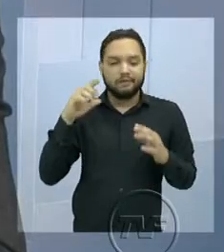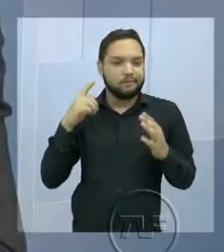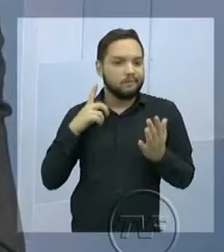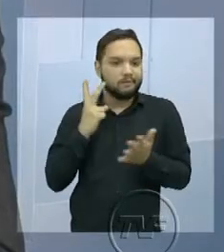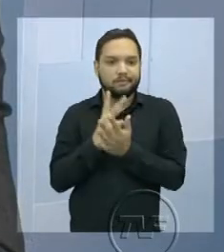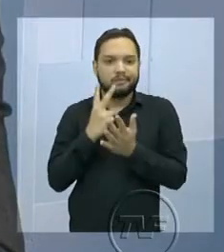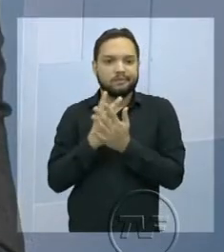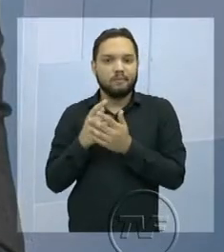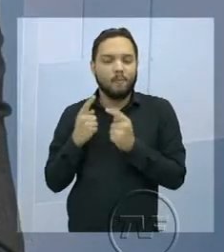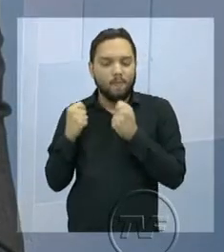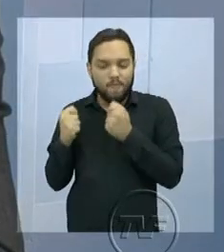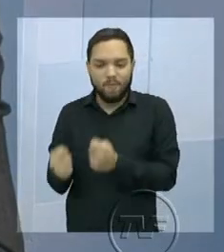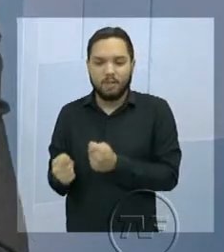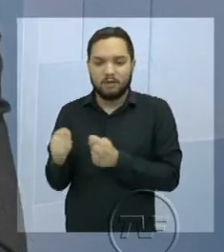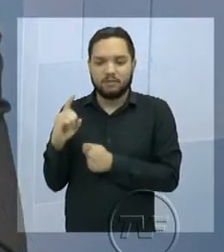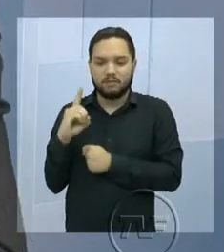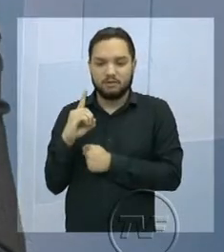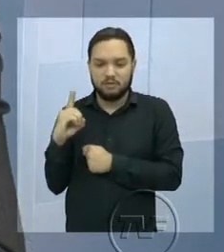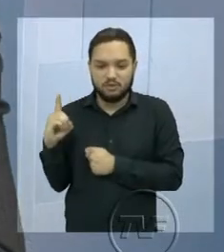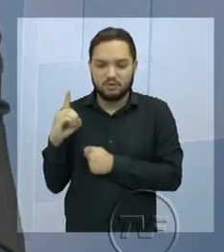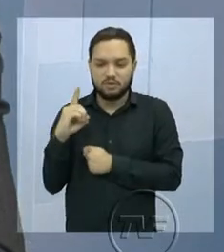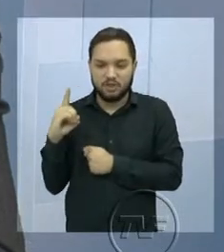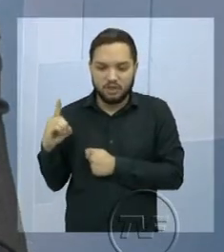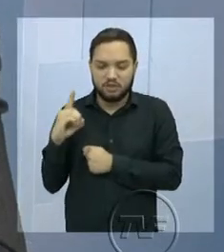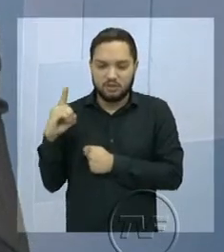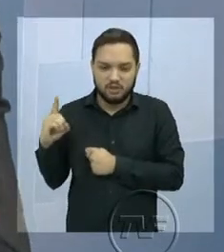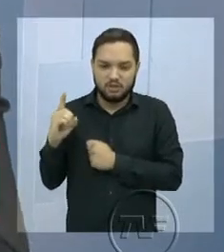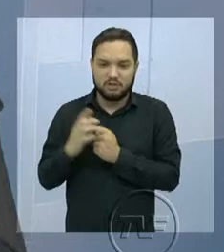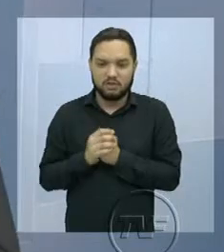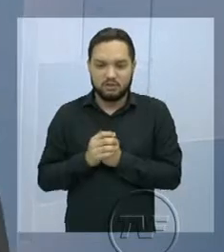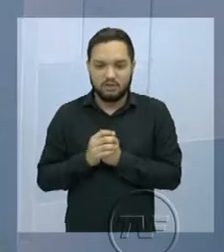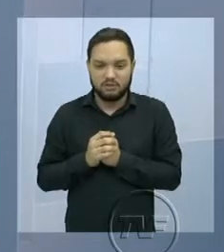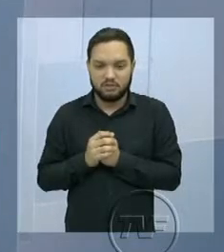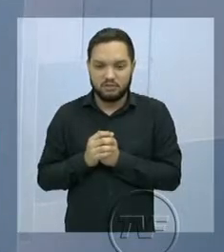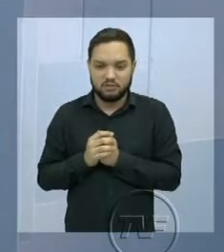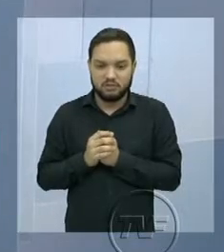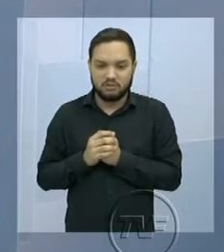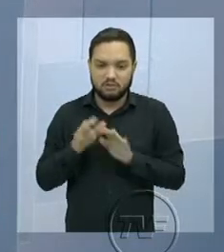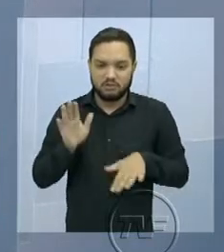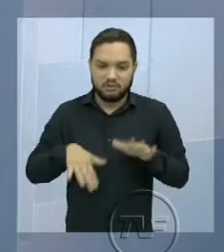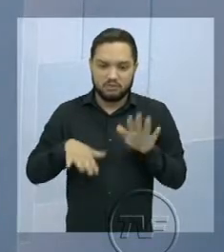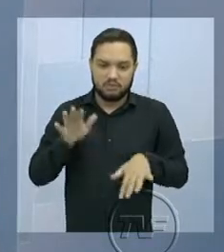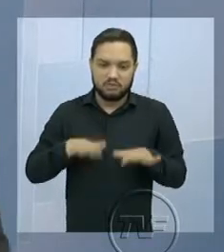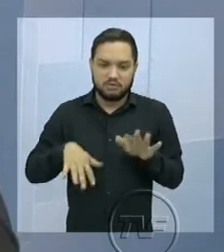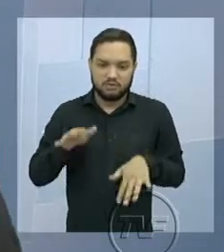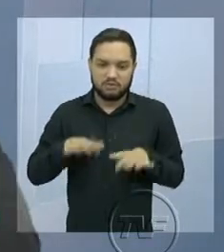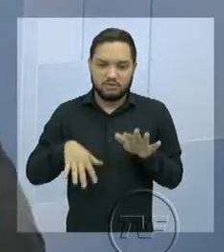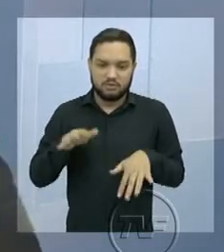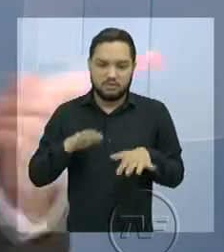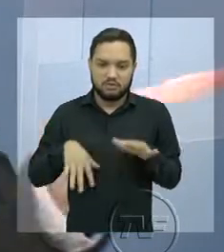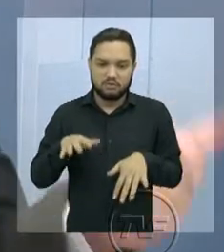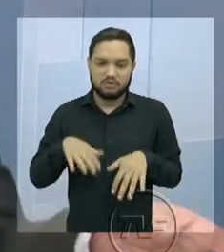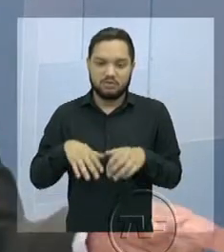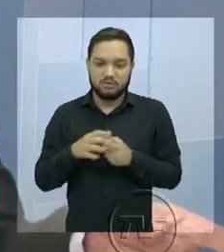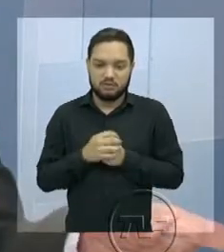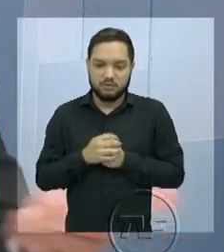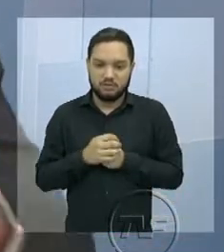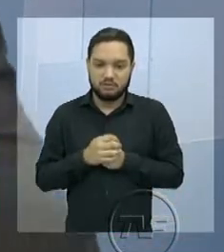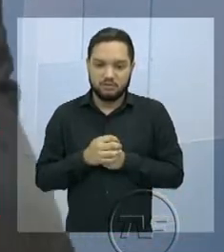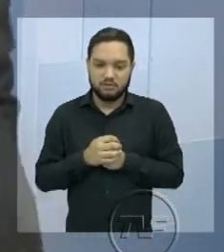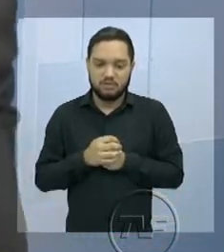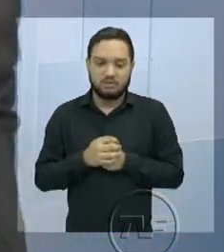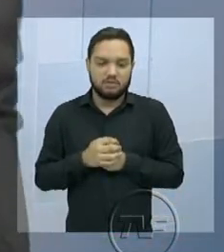preso à questão de centro-direita, apesar de, às vezes, ele ter um discurso até um pouco mais radical do que